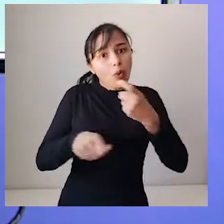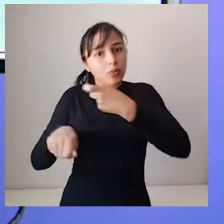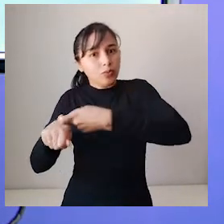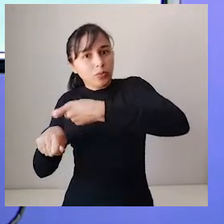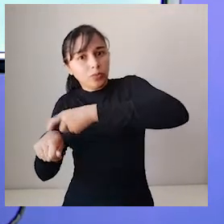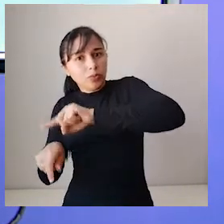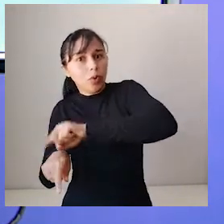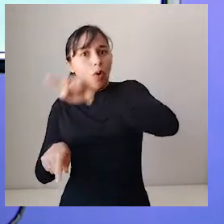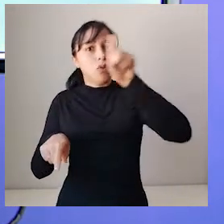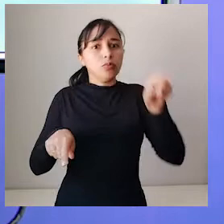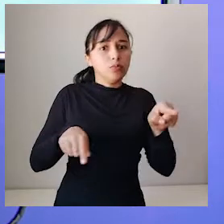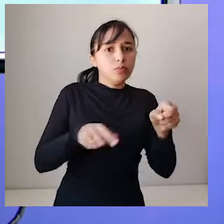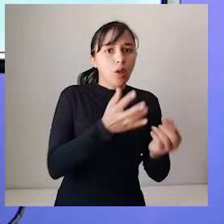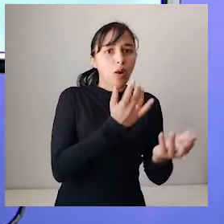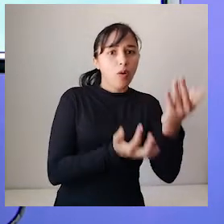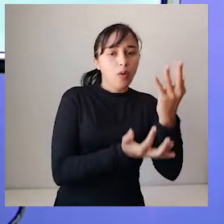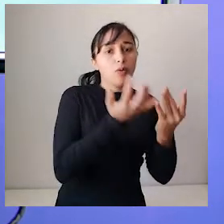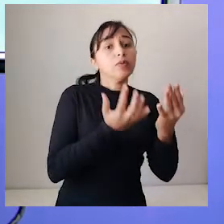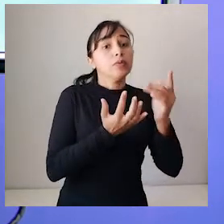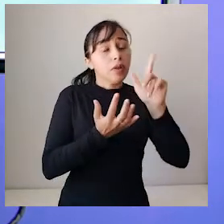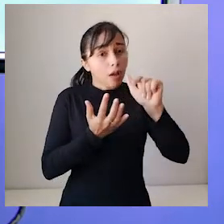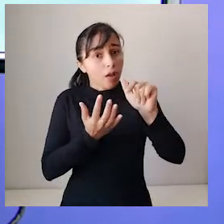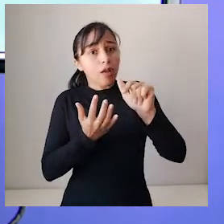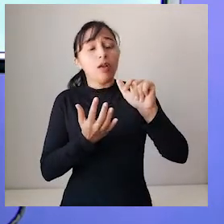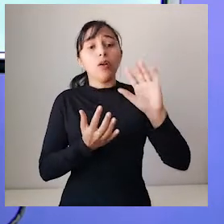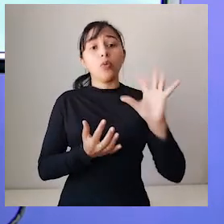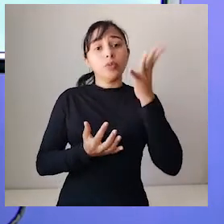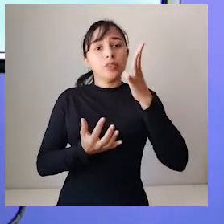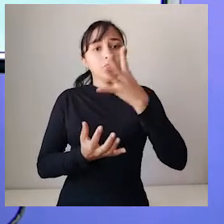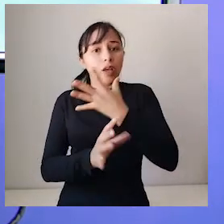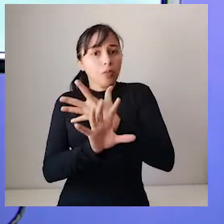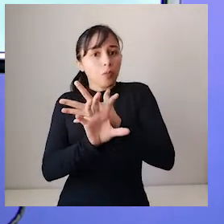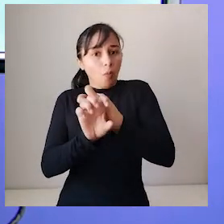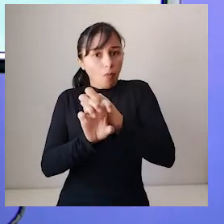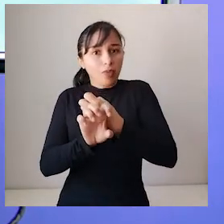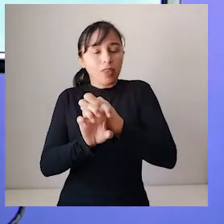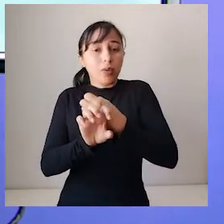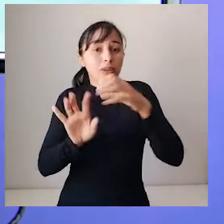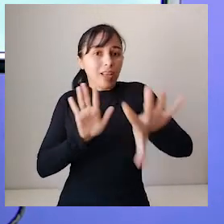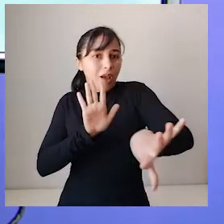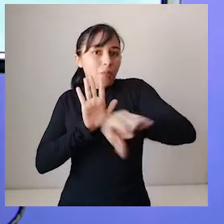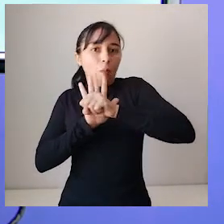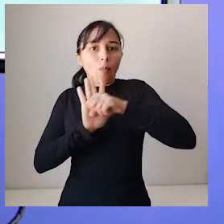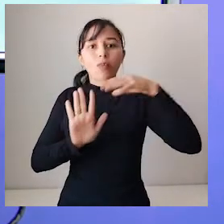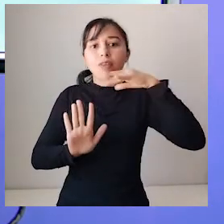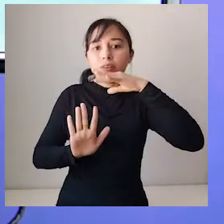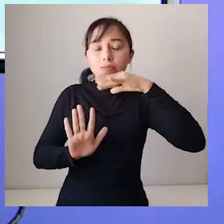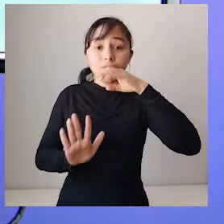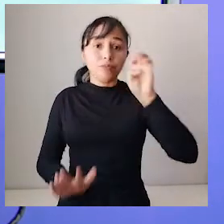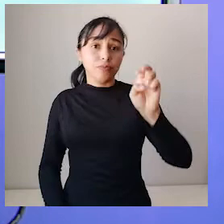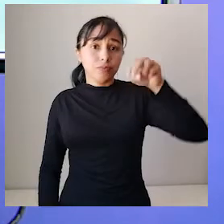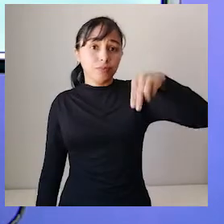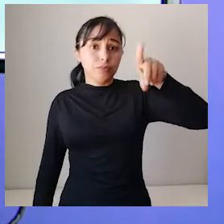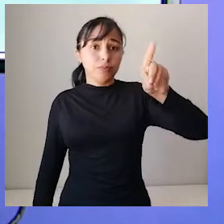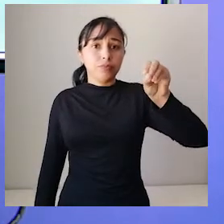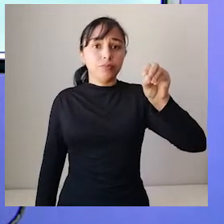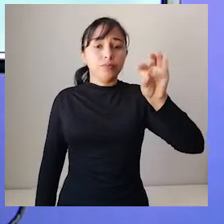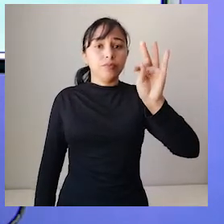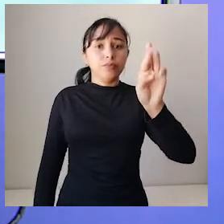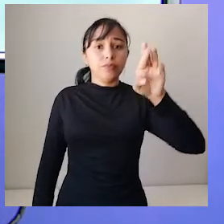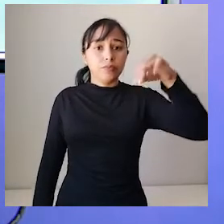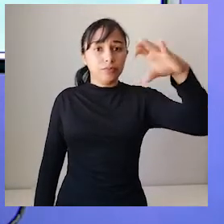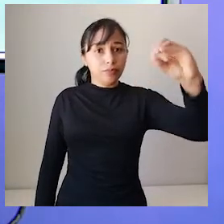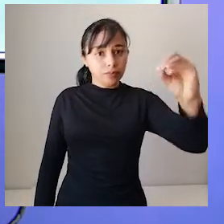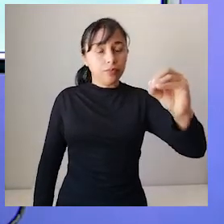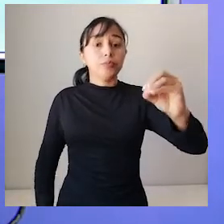para o gasoso, são processos onde há ganho de energia. São os processos endotérmicos.